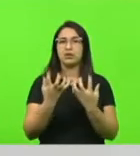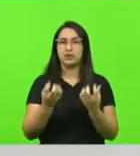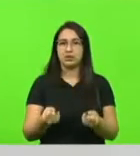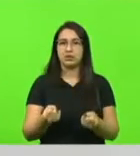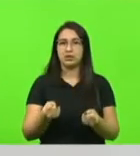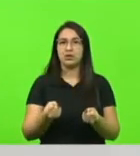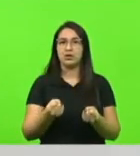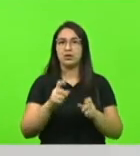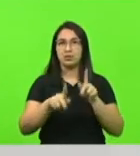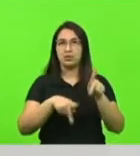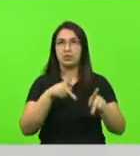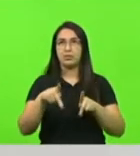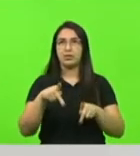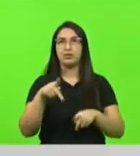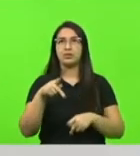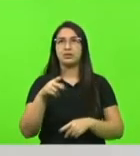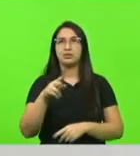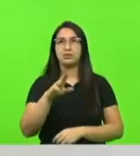catarinense.